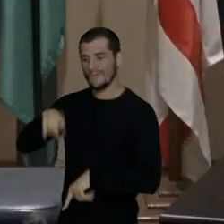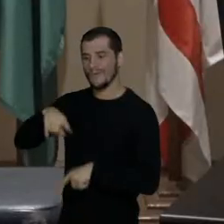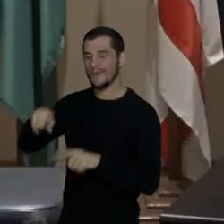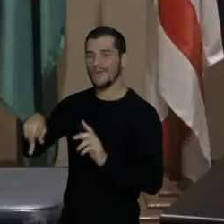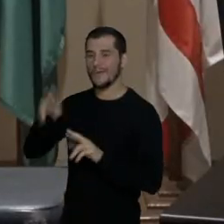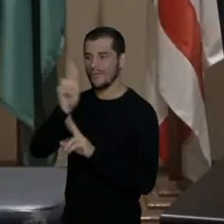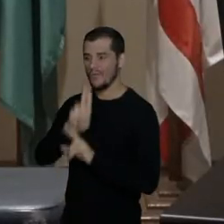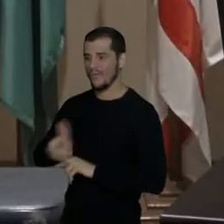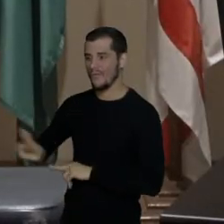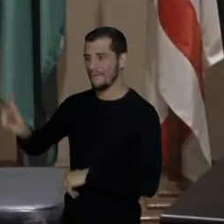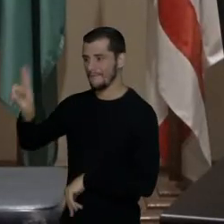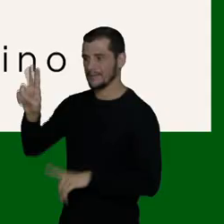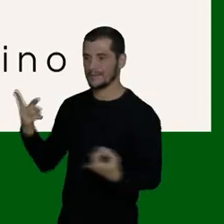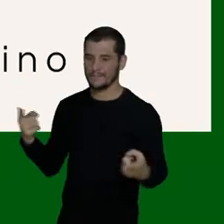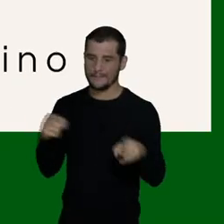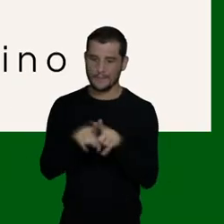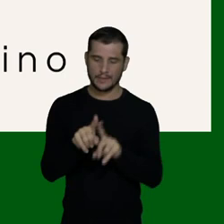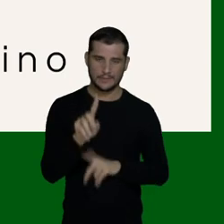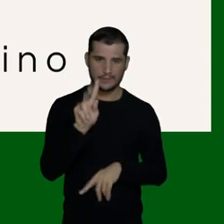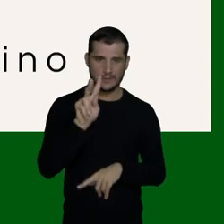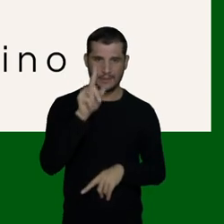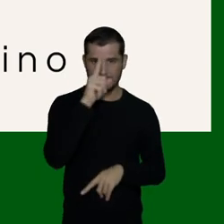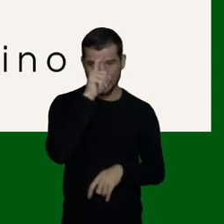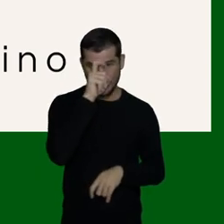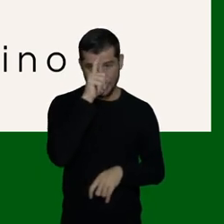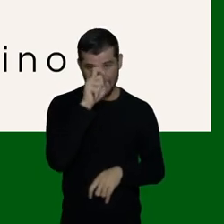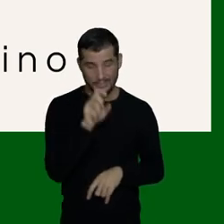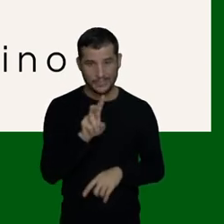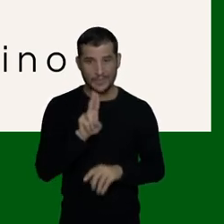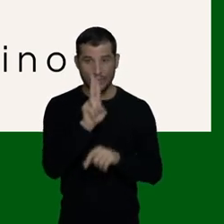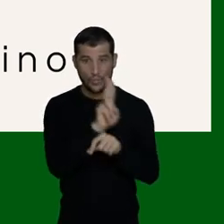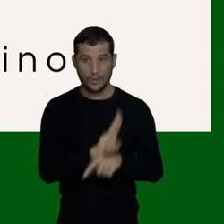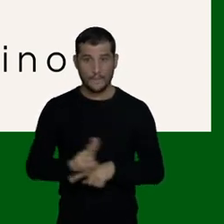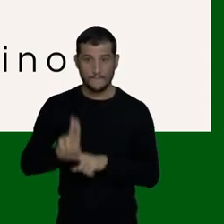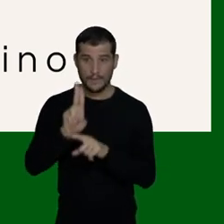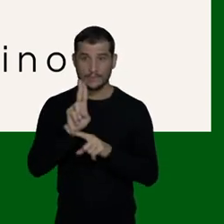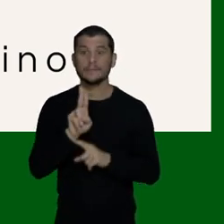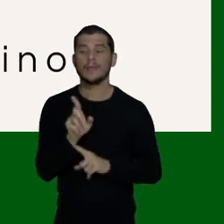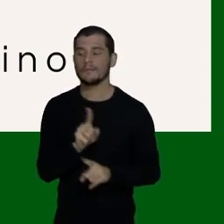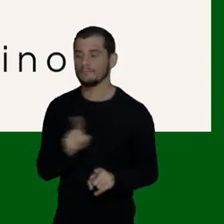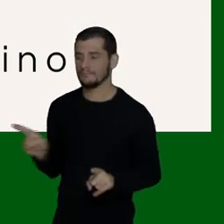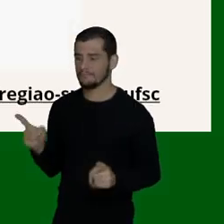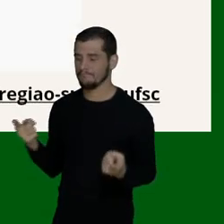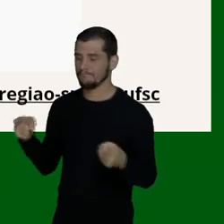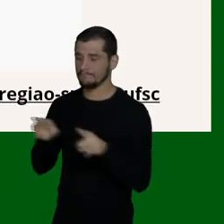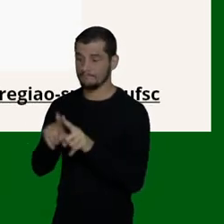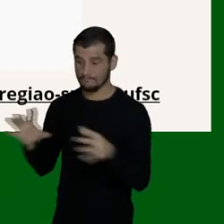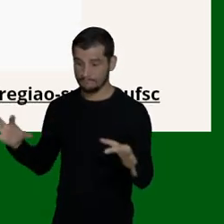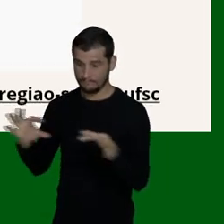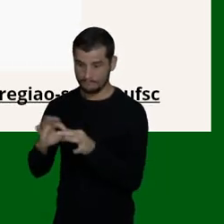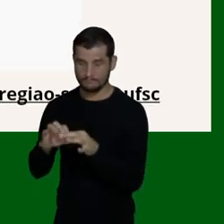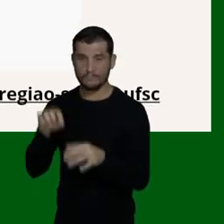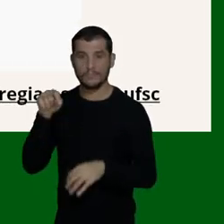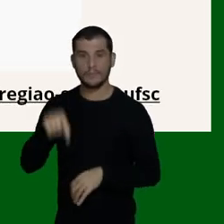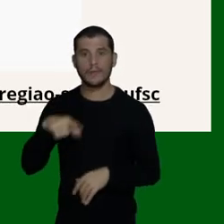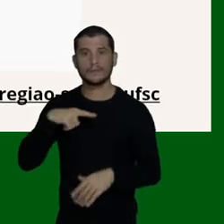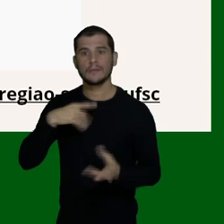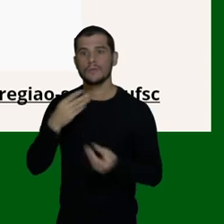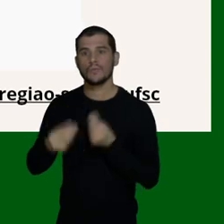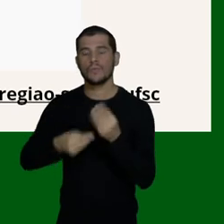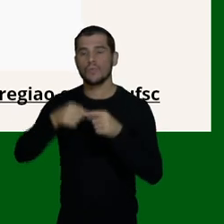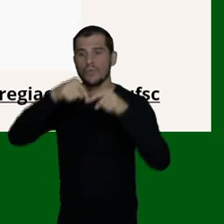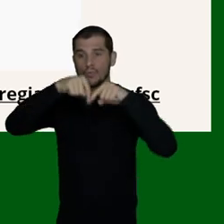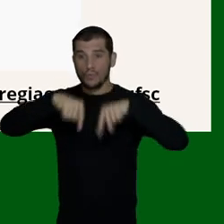ebser a gente participa do processo do tripé que envolve a questão do conhecimento que a questão da